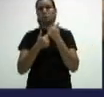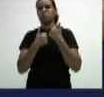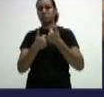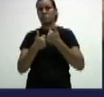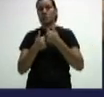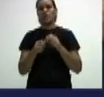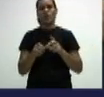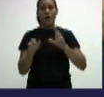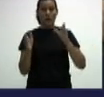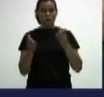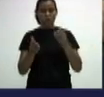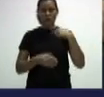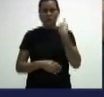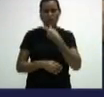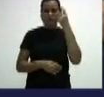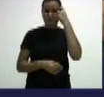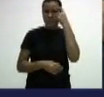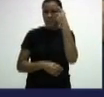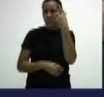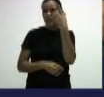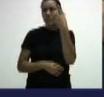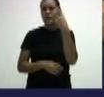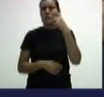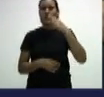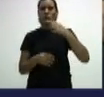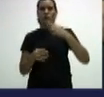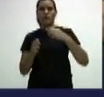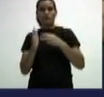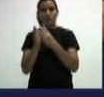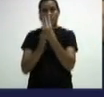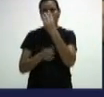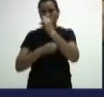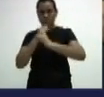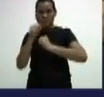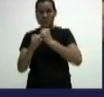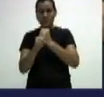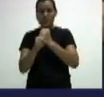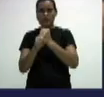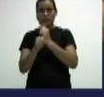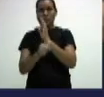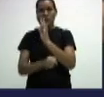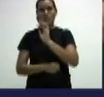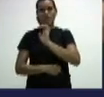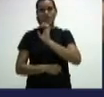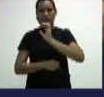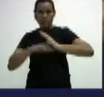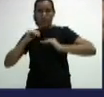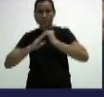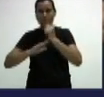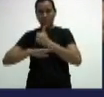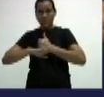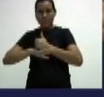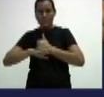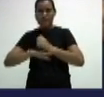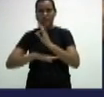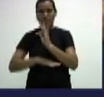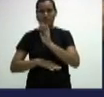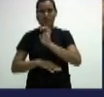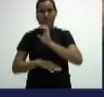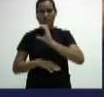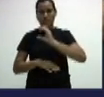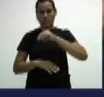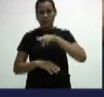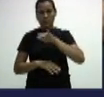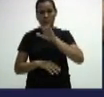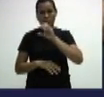nós pensamos no terceiro ano, indo, né, os técnicos indo saindo aos poucos. São 3 anos, então? Três anos. A